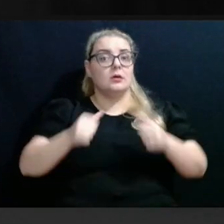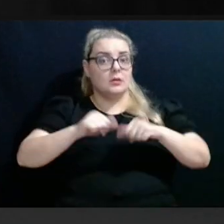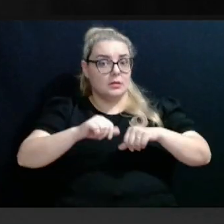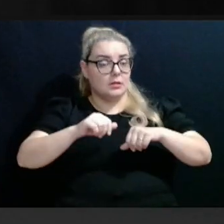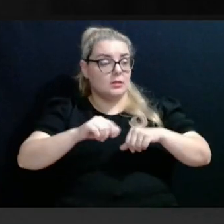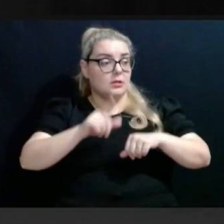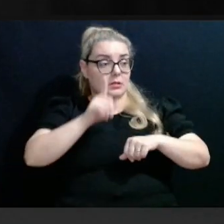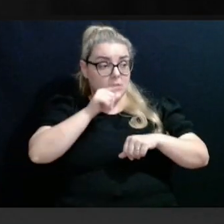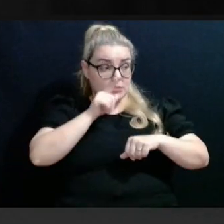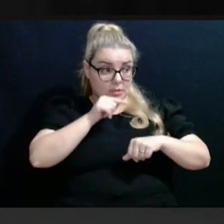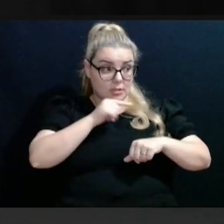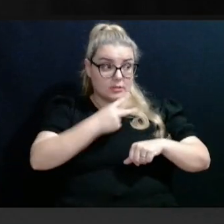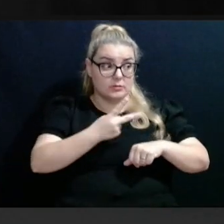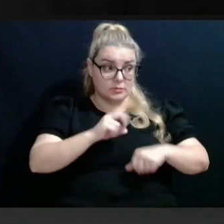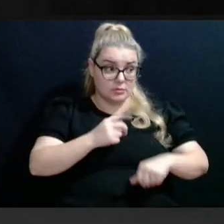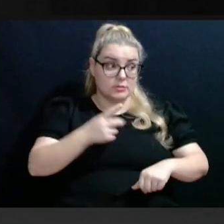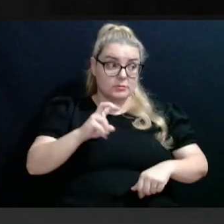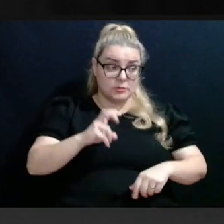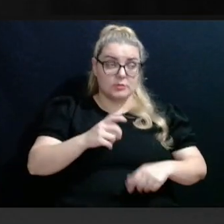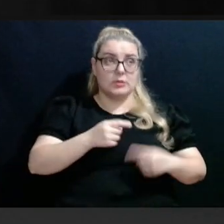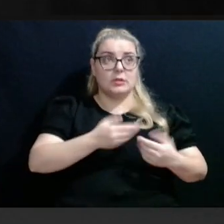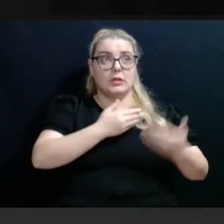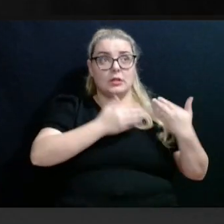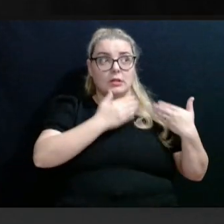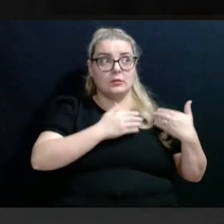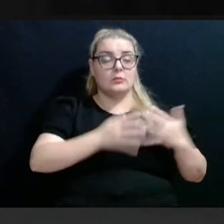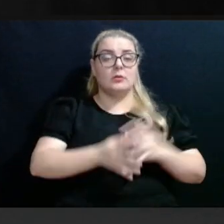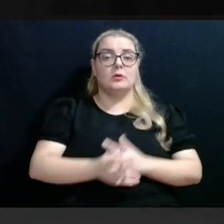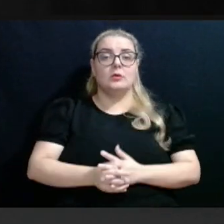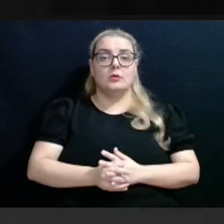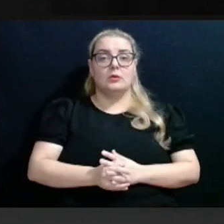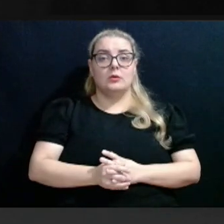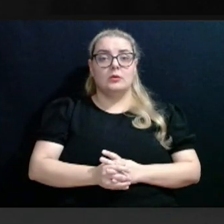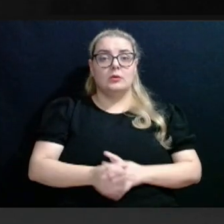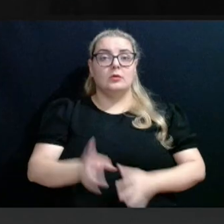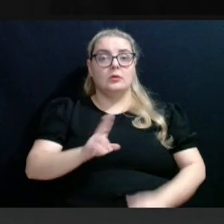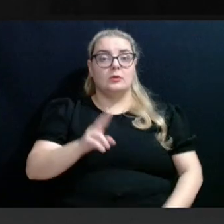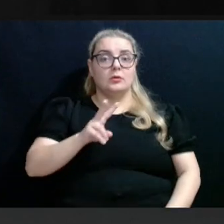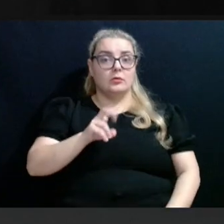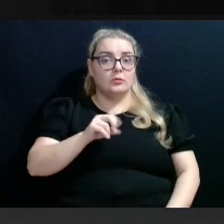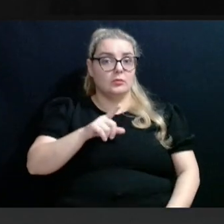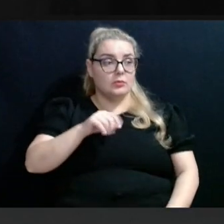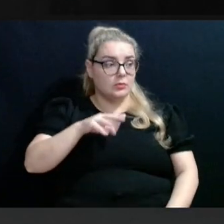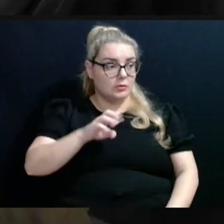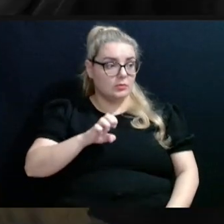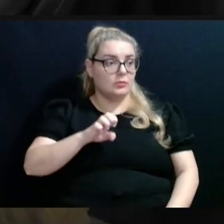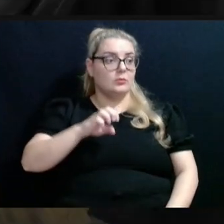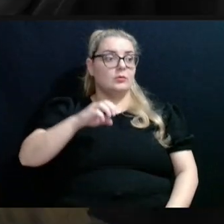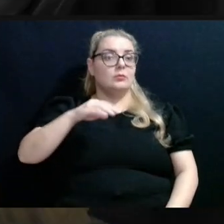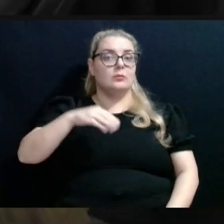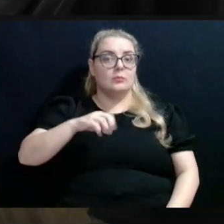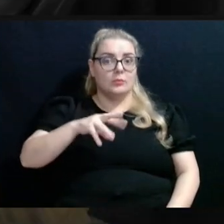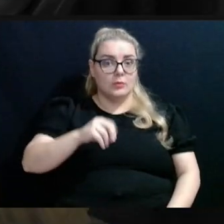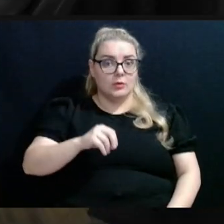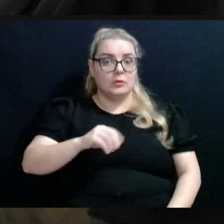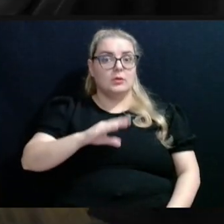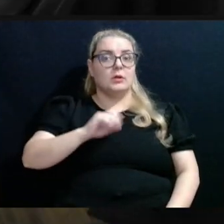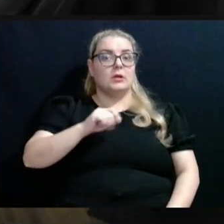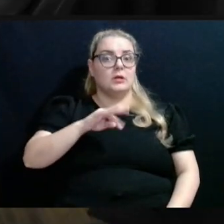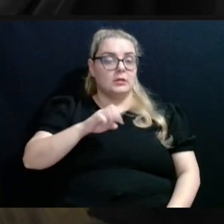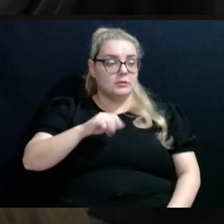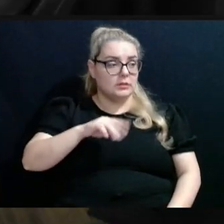2015, né? Naquela ocasião usamos o volume morto do sistema Cantareira. Verdade. Agora temos aí